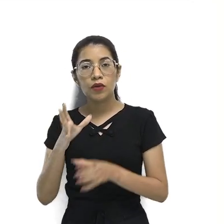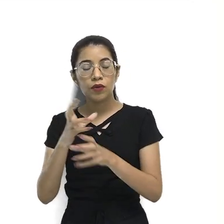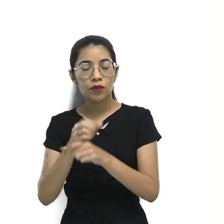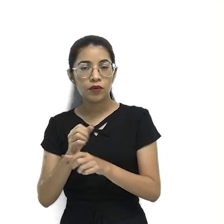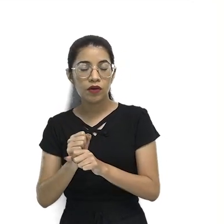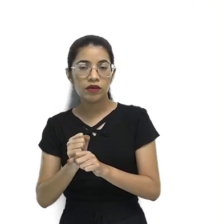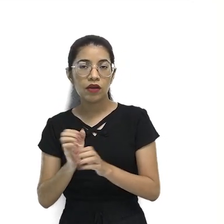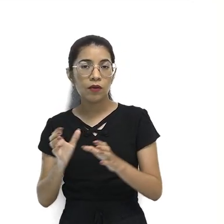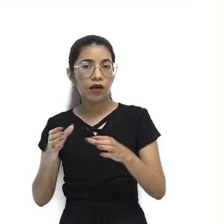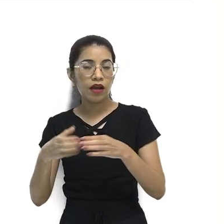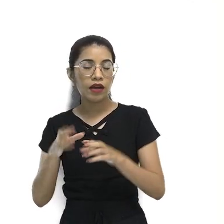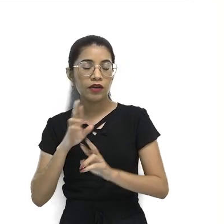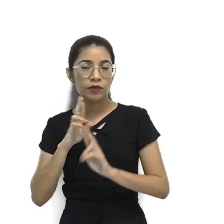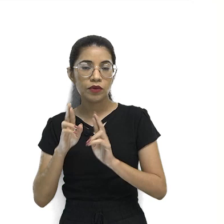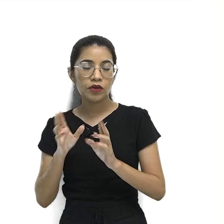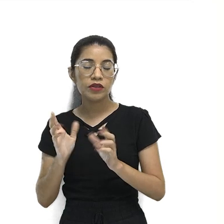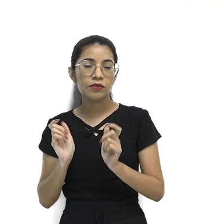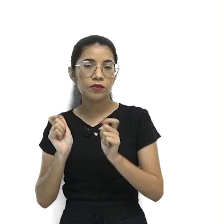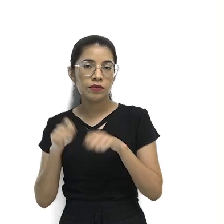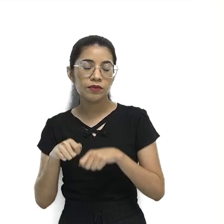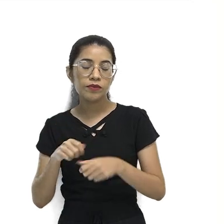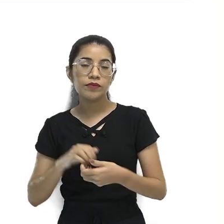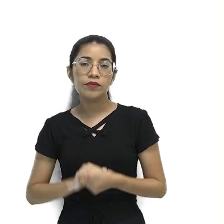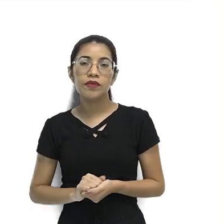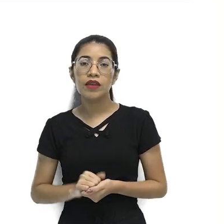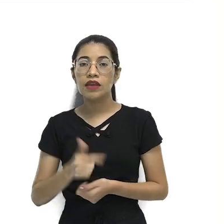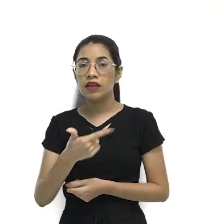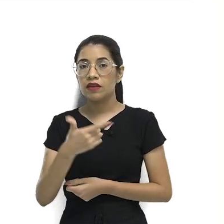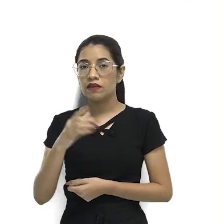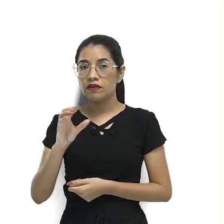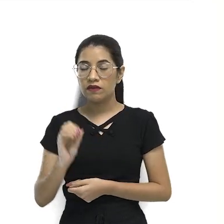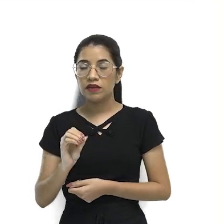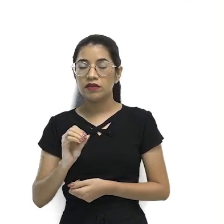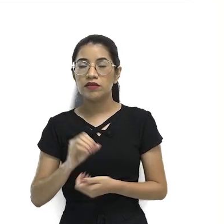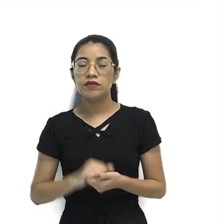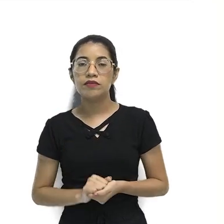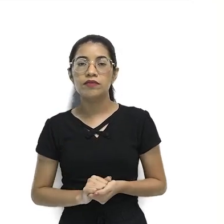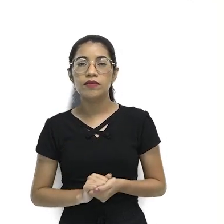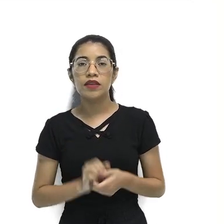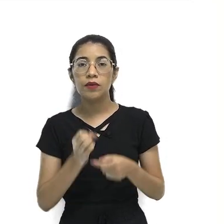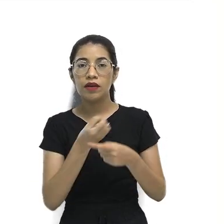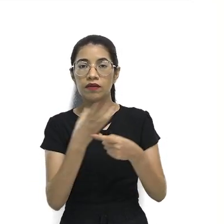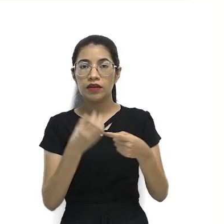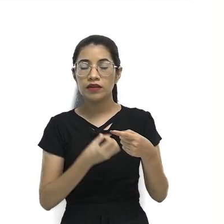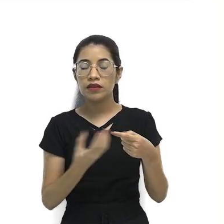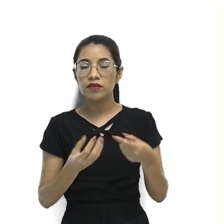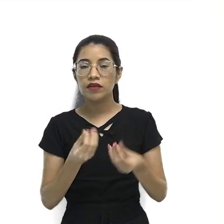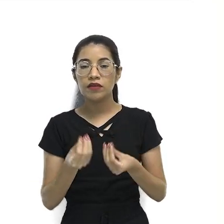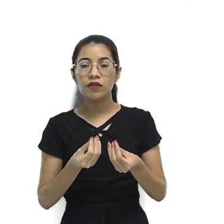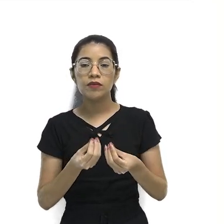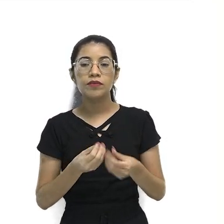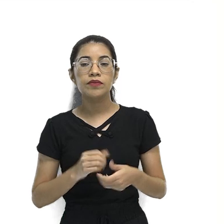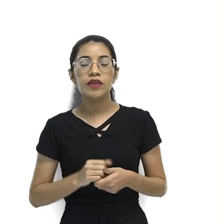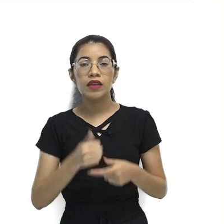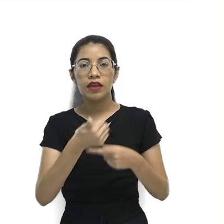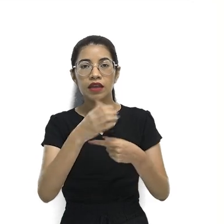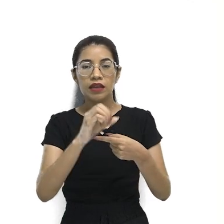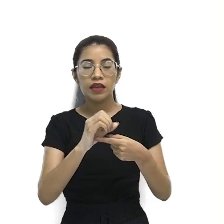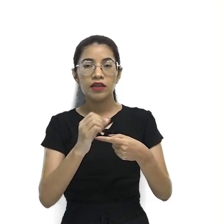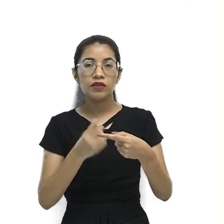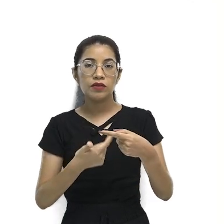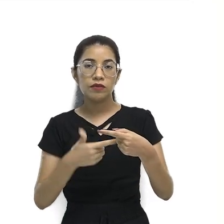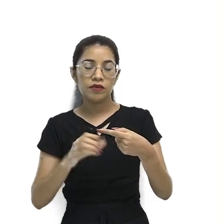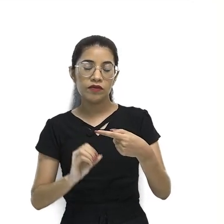amostral, que são 20 bolas, tá? Simplificando aqui a fração, isso aqui vai restar 1 sobre